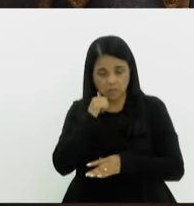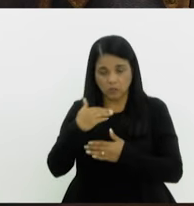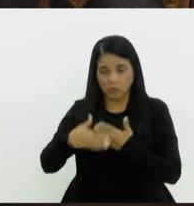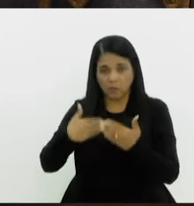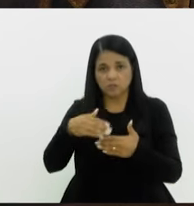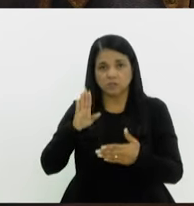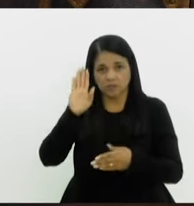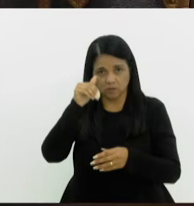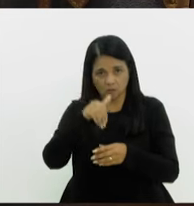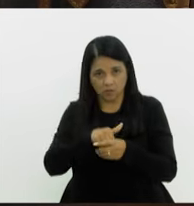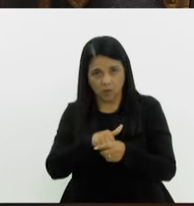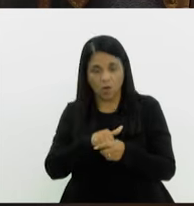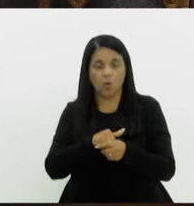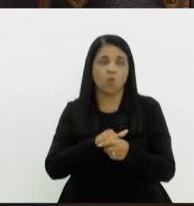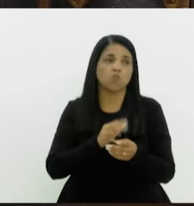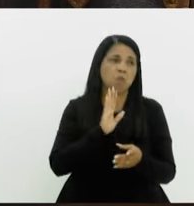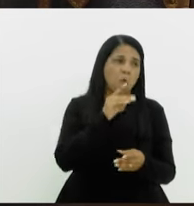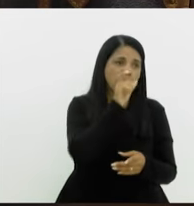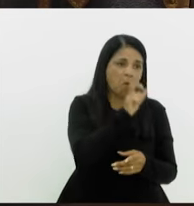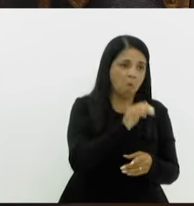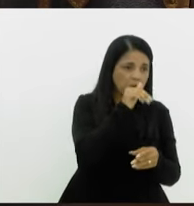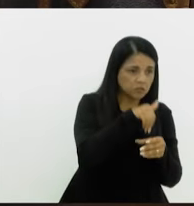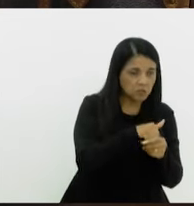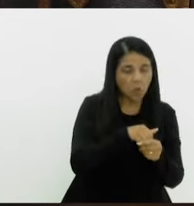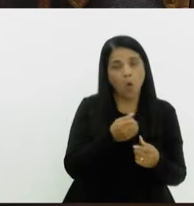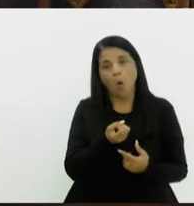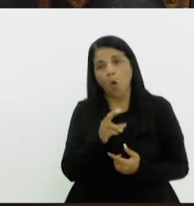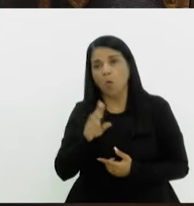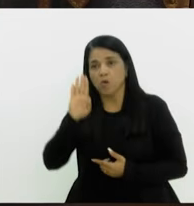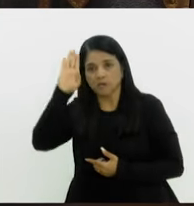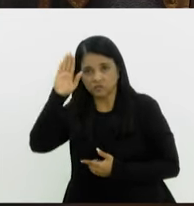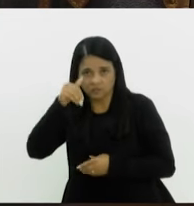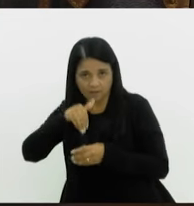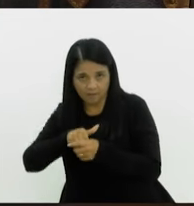eleitoral seja ela como eleitora seja ela como candidata